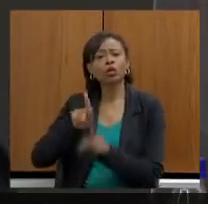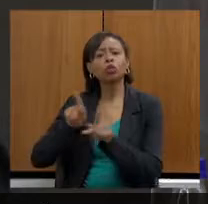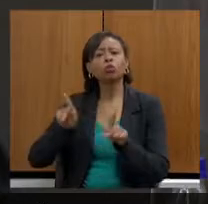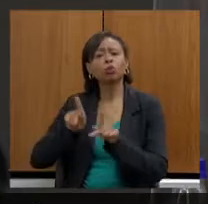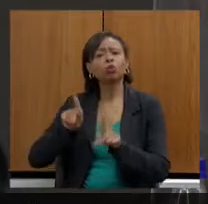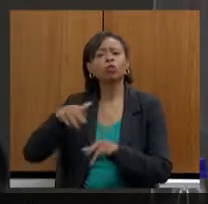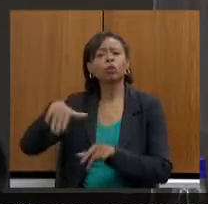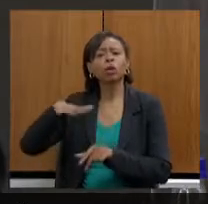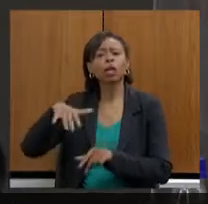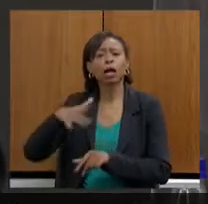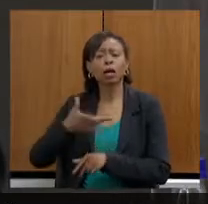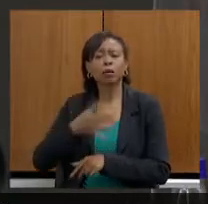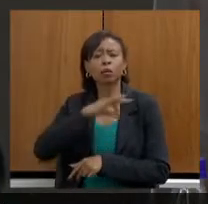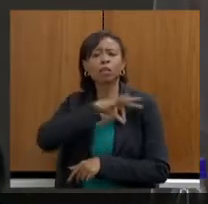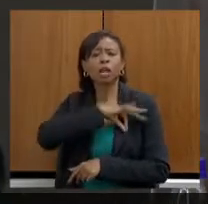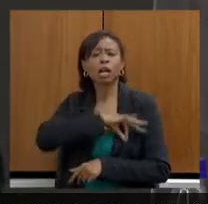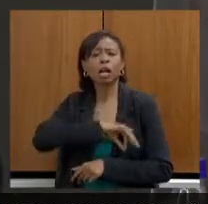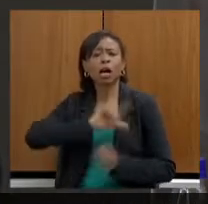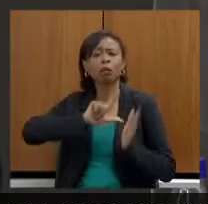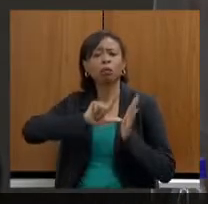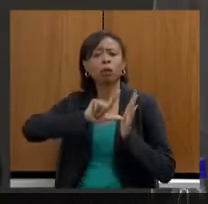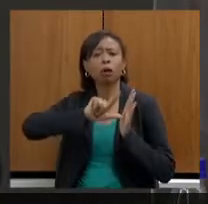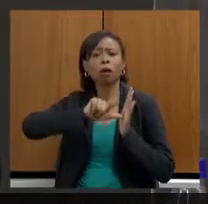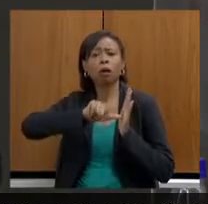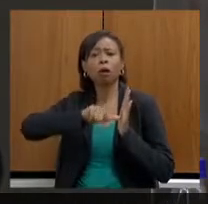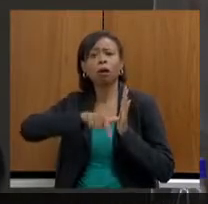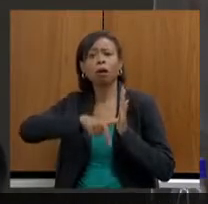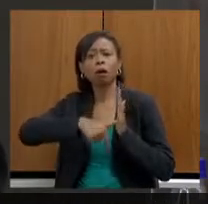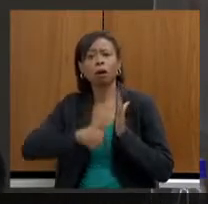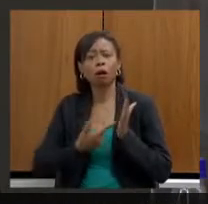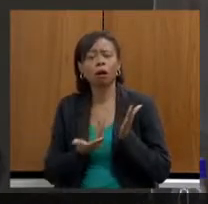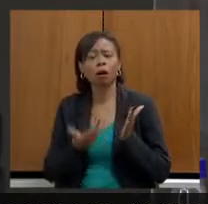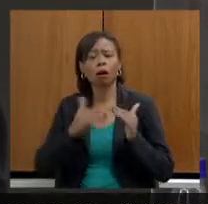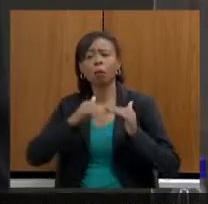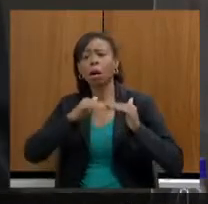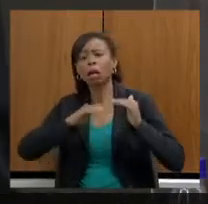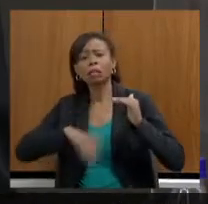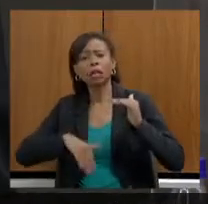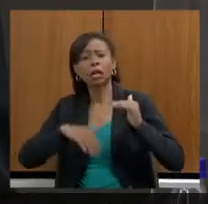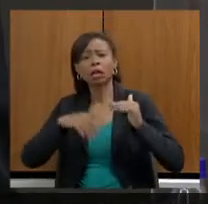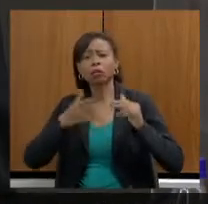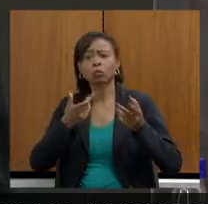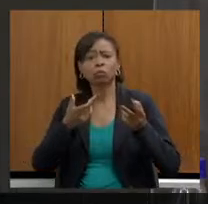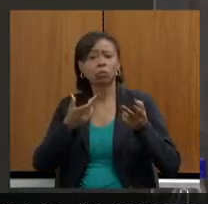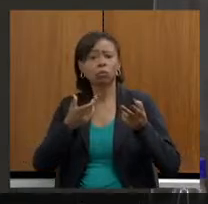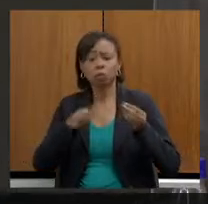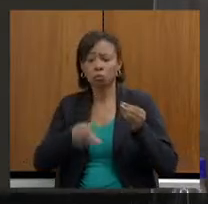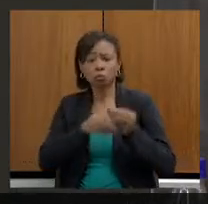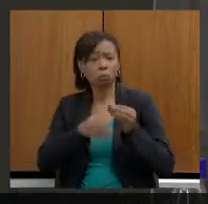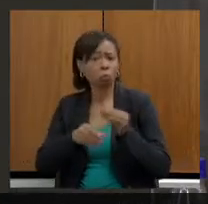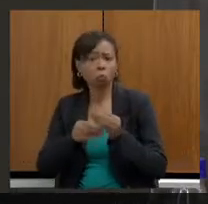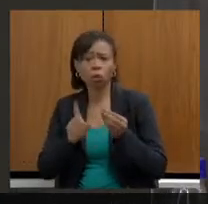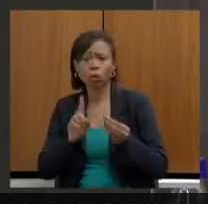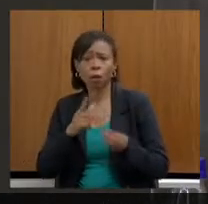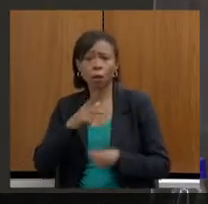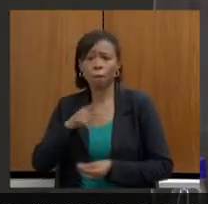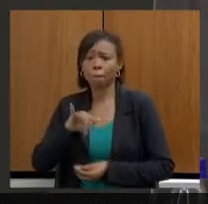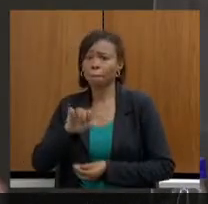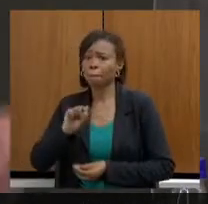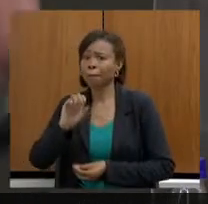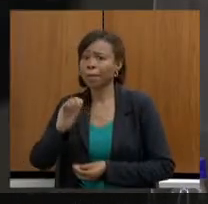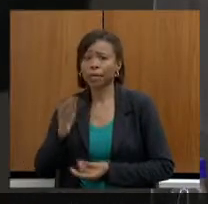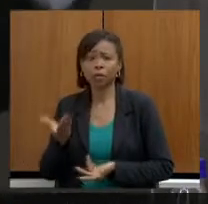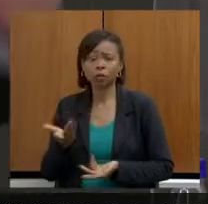questão com seu salário extremamente defasadas com relação ao próprio piso da categoria né recebe menos de r$ 2000